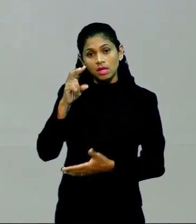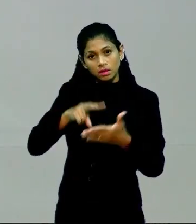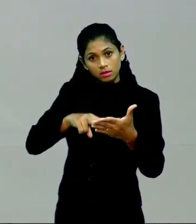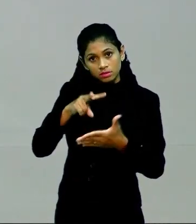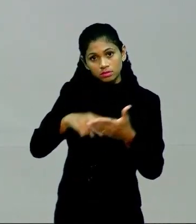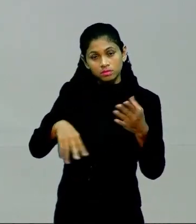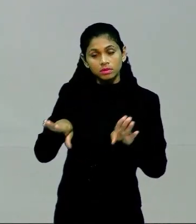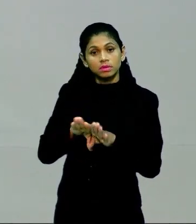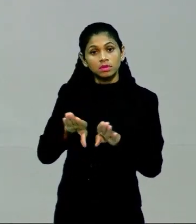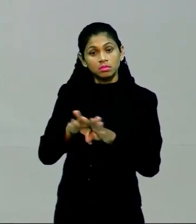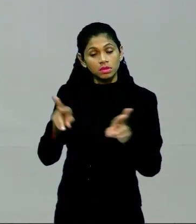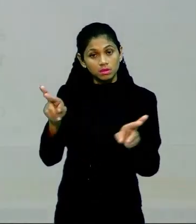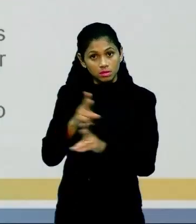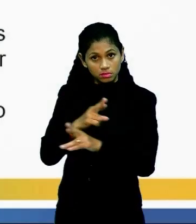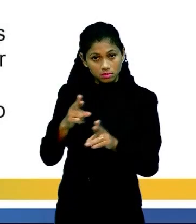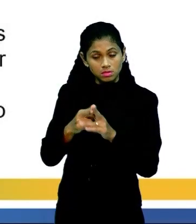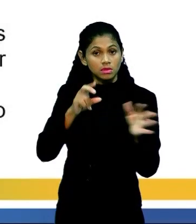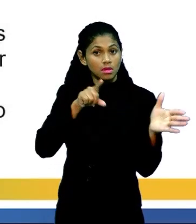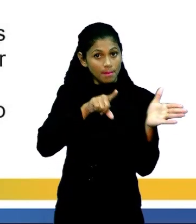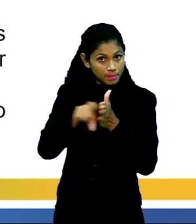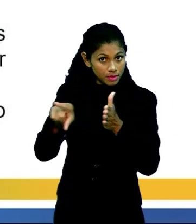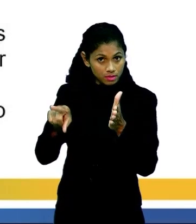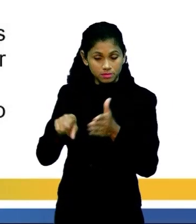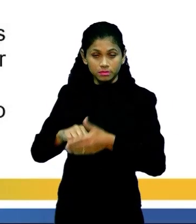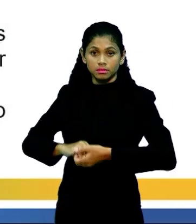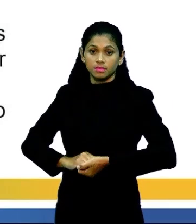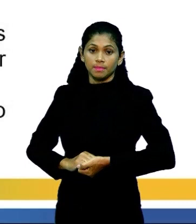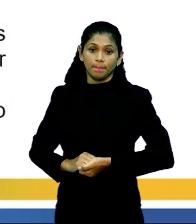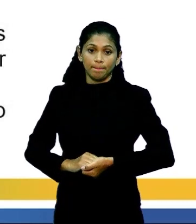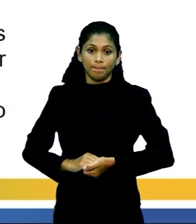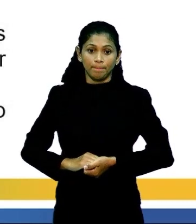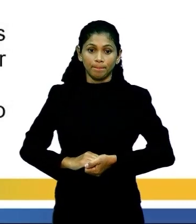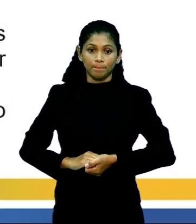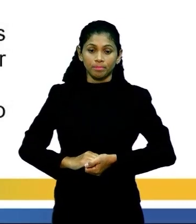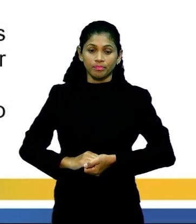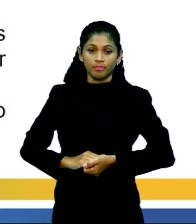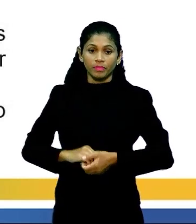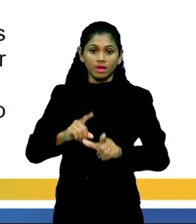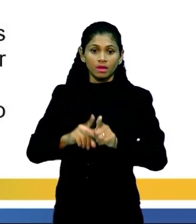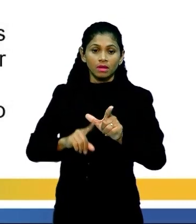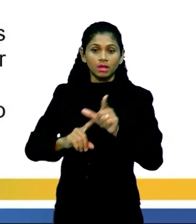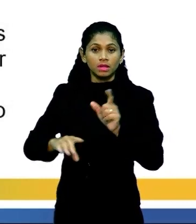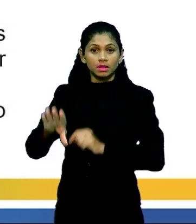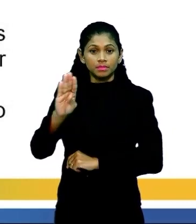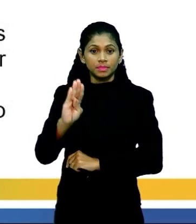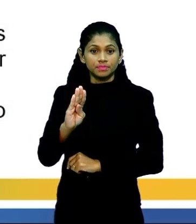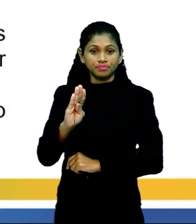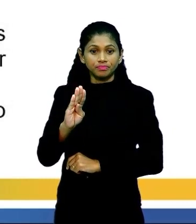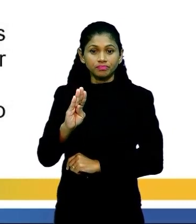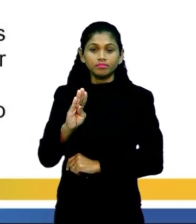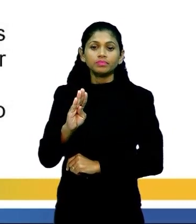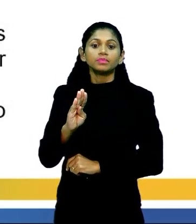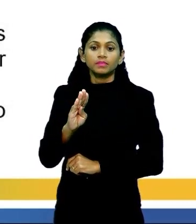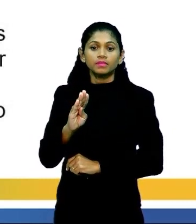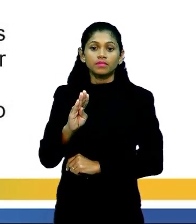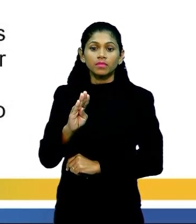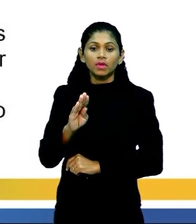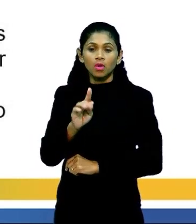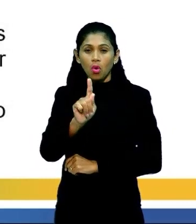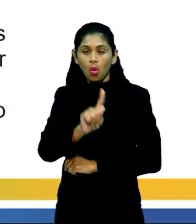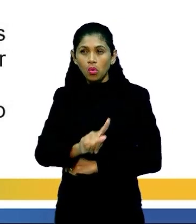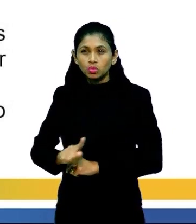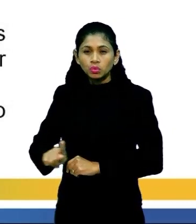leitura em relação a essa questão, ok? Na letra B, nós temos: discorre sobre o